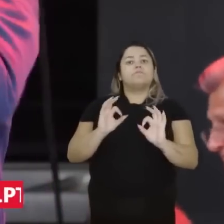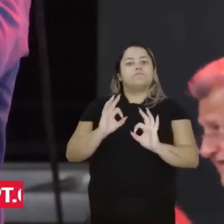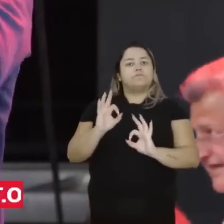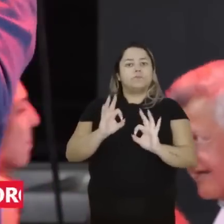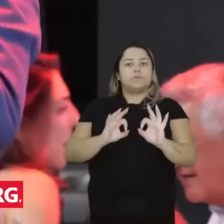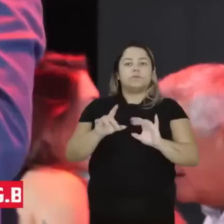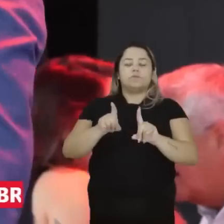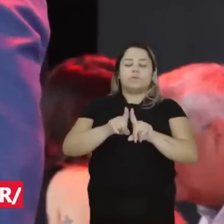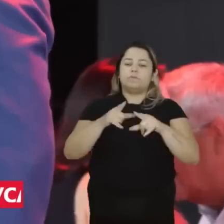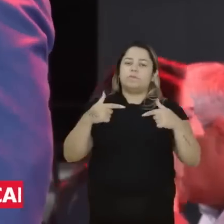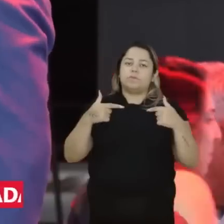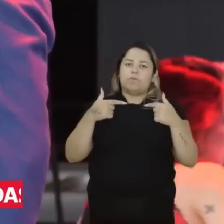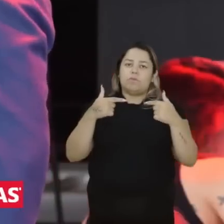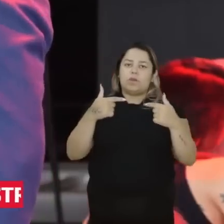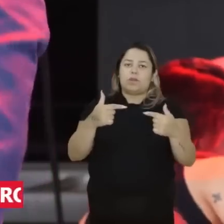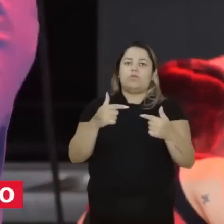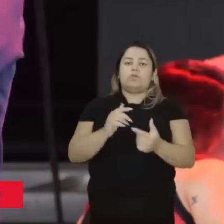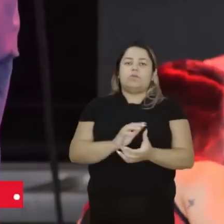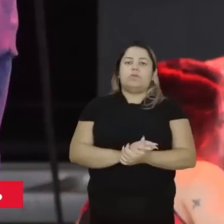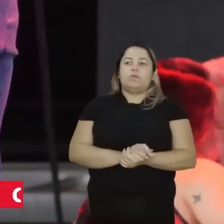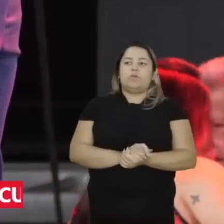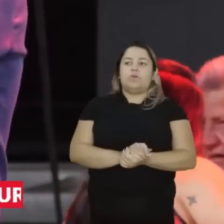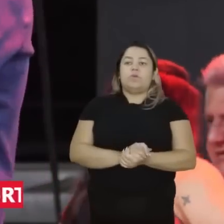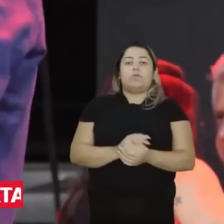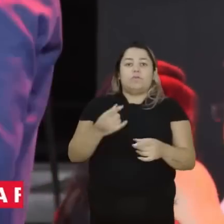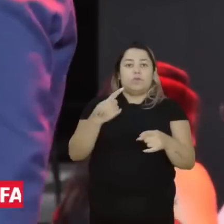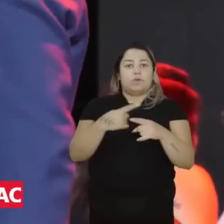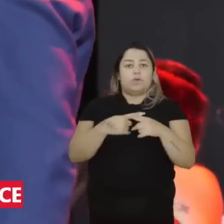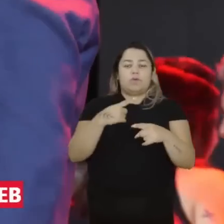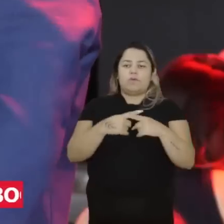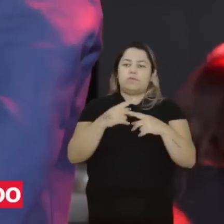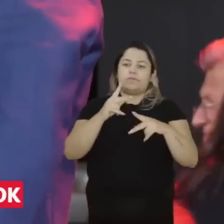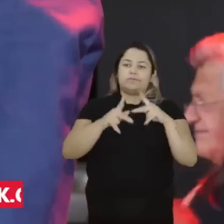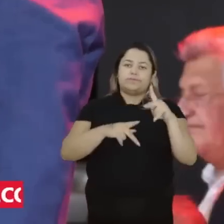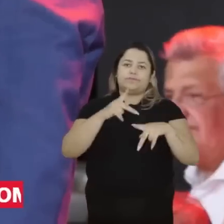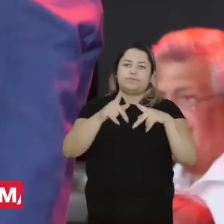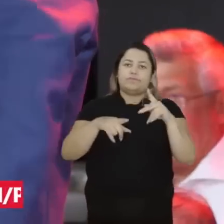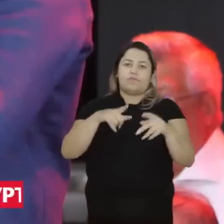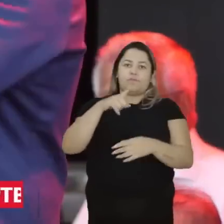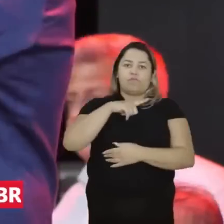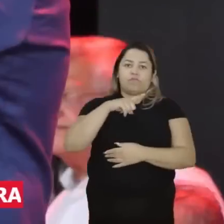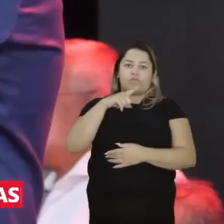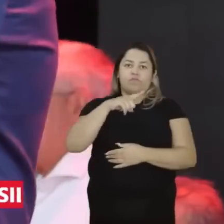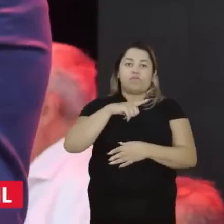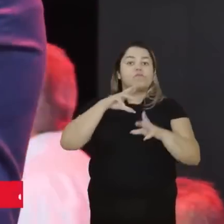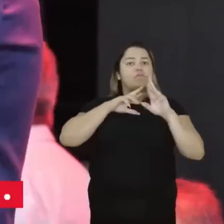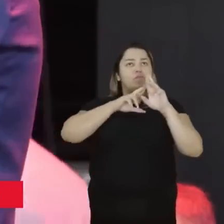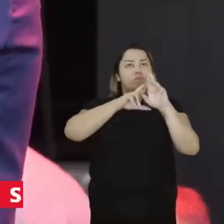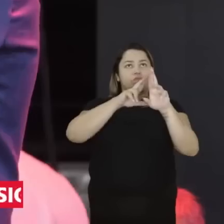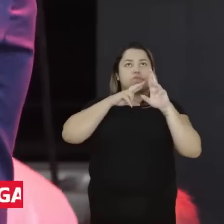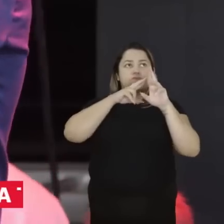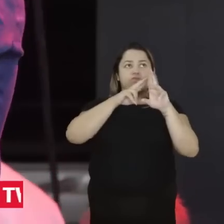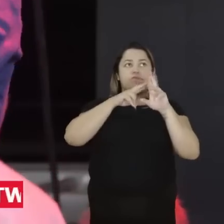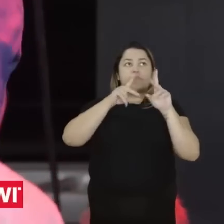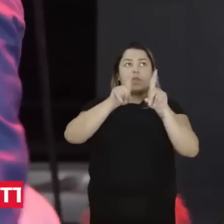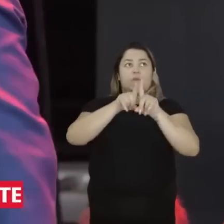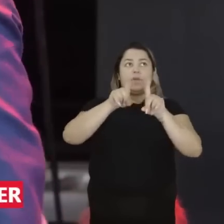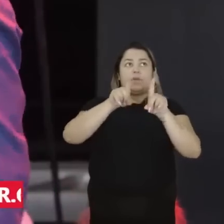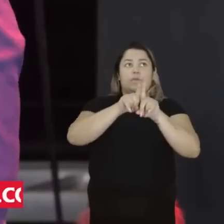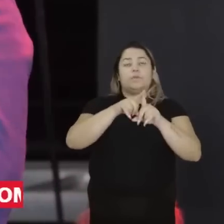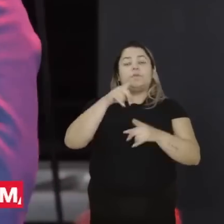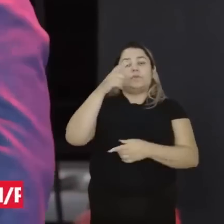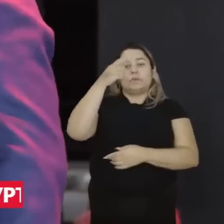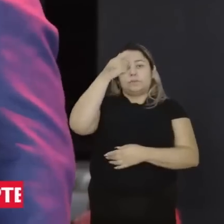preparados para a luta, porque o povo tem esperança. E o povo tem esperança porque o povo tem